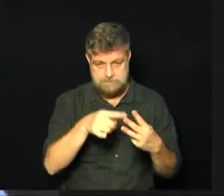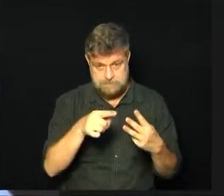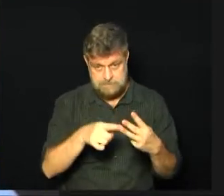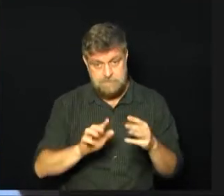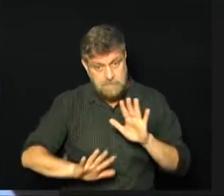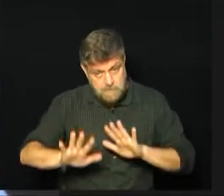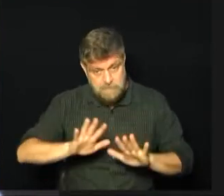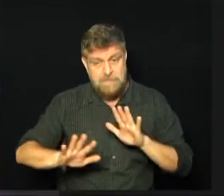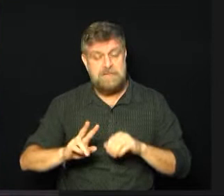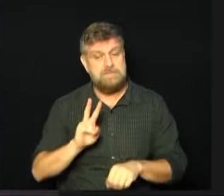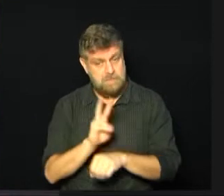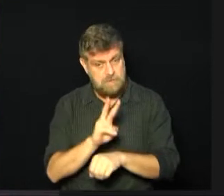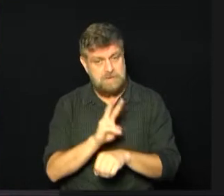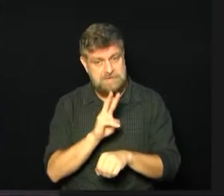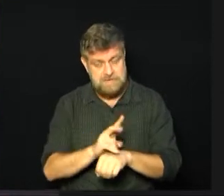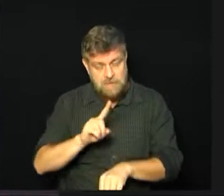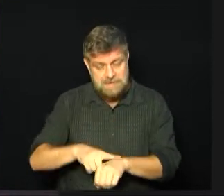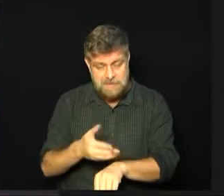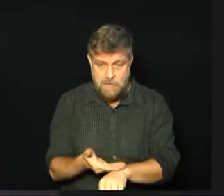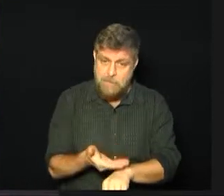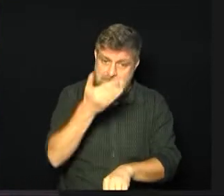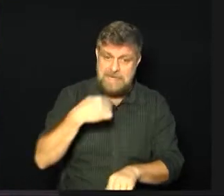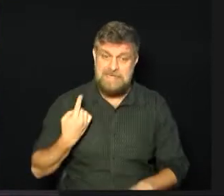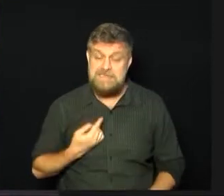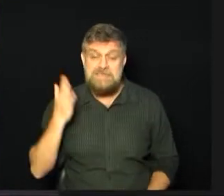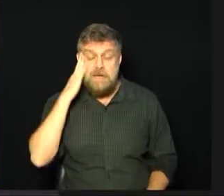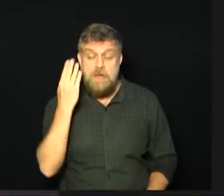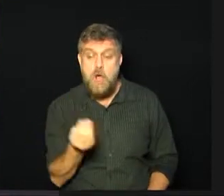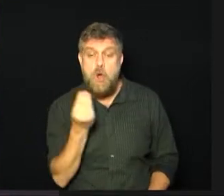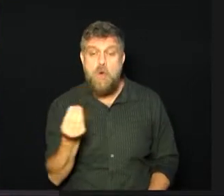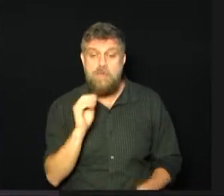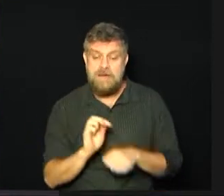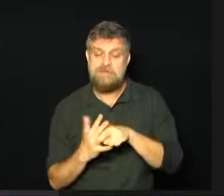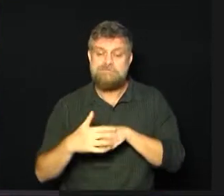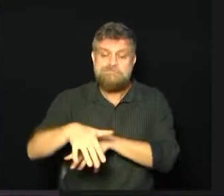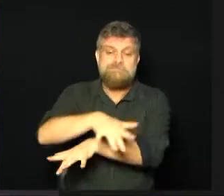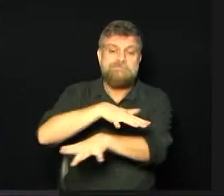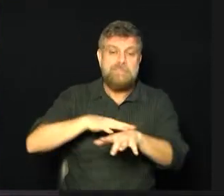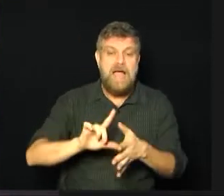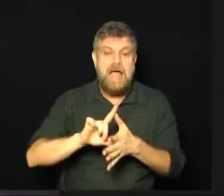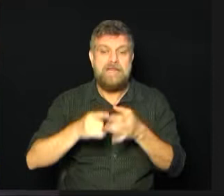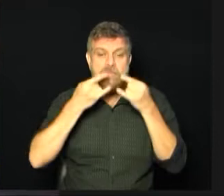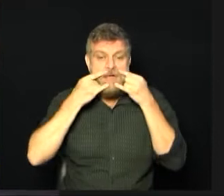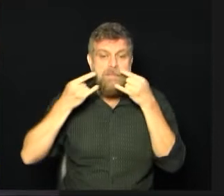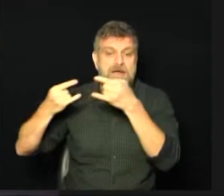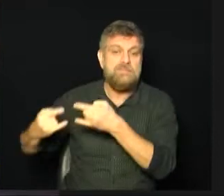mais protegido por um tempo maior, até a gente ver como é que vai ser o comportamento da doença depois da liberação.